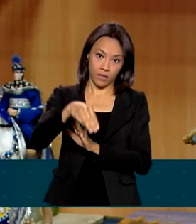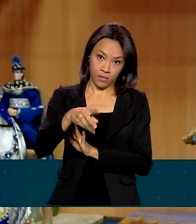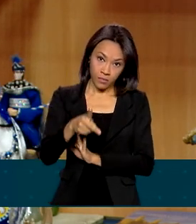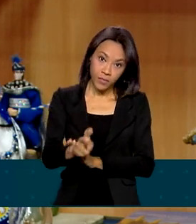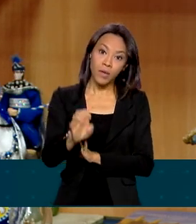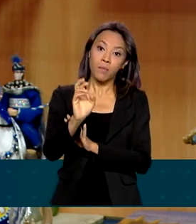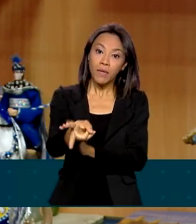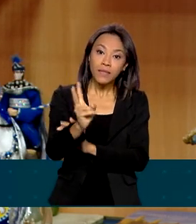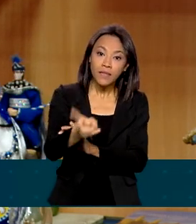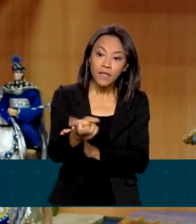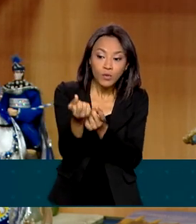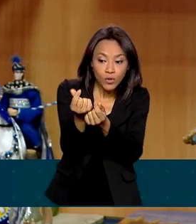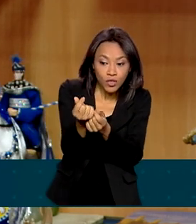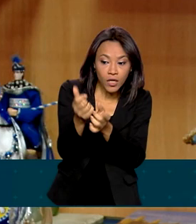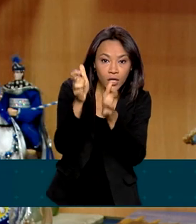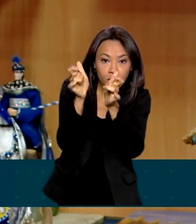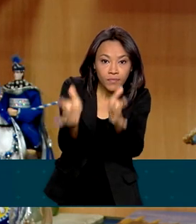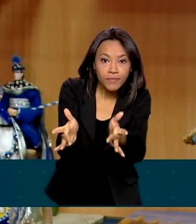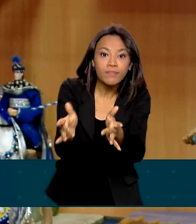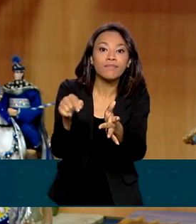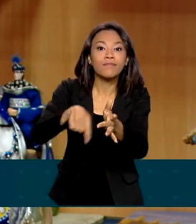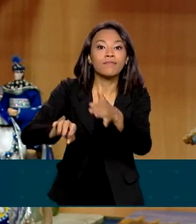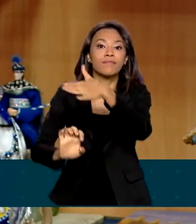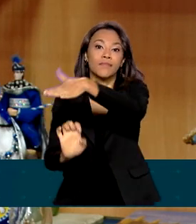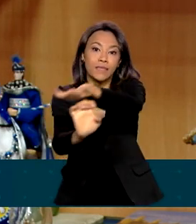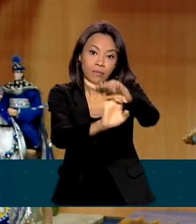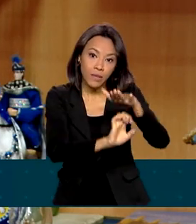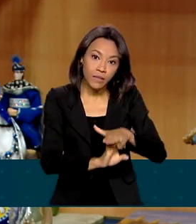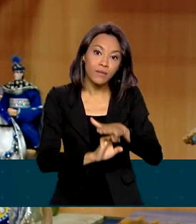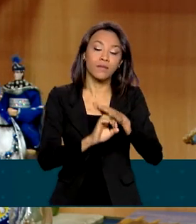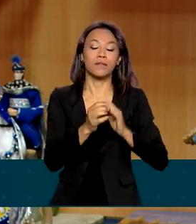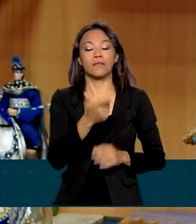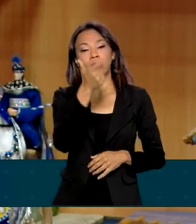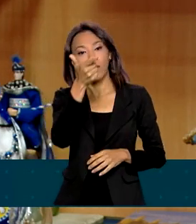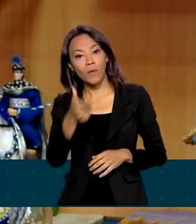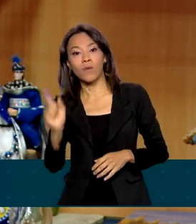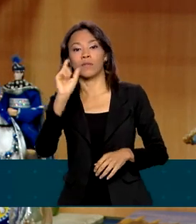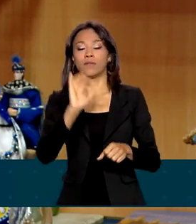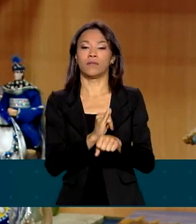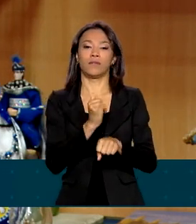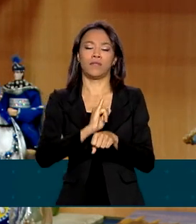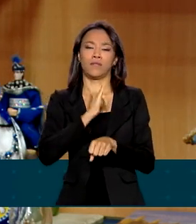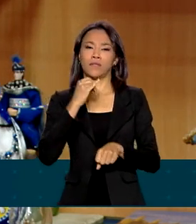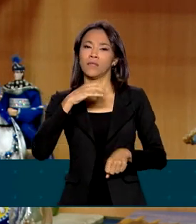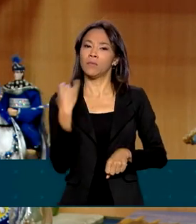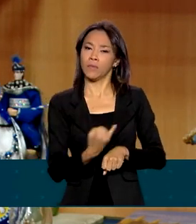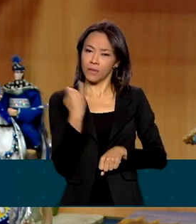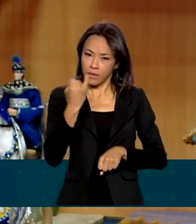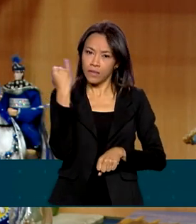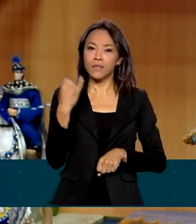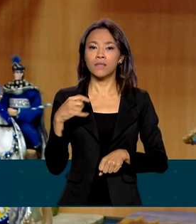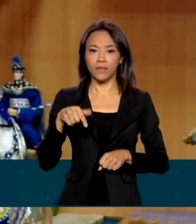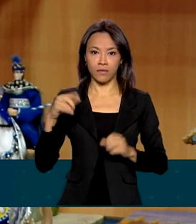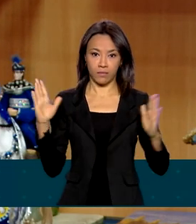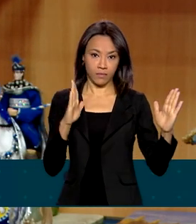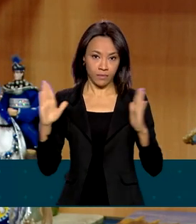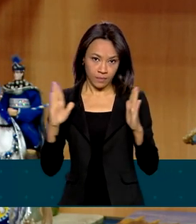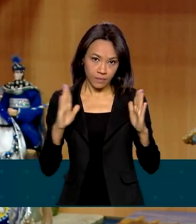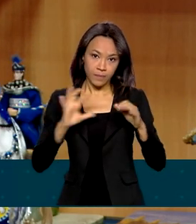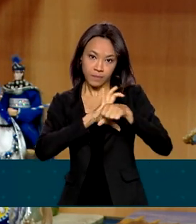fluxo de caixa das empresas o dinheiro ao custo mais barato e outra medida é importantíssimo na pandemia